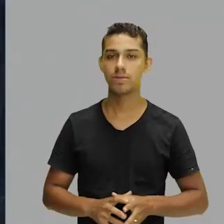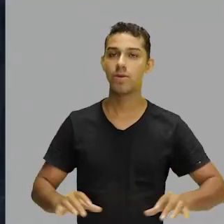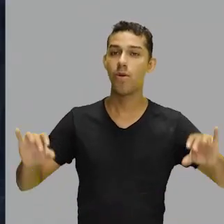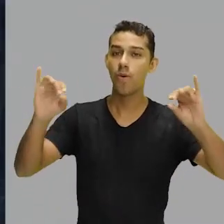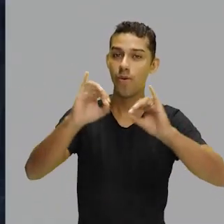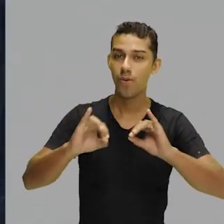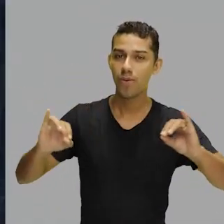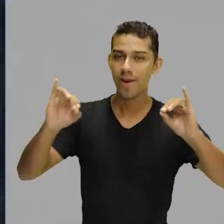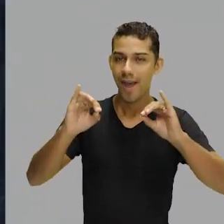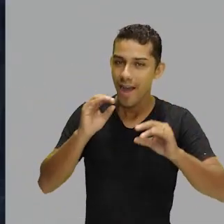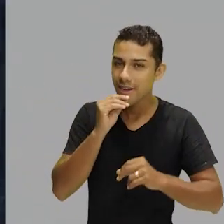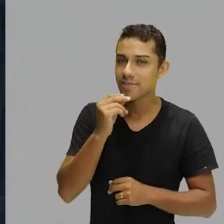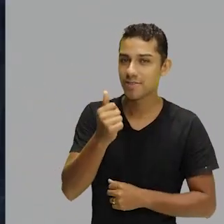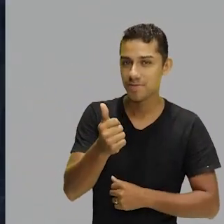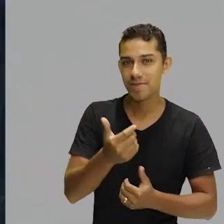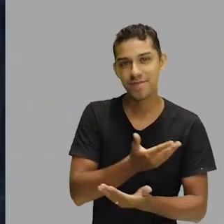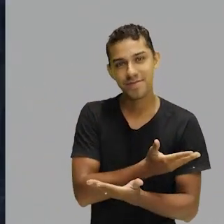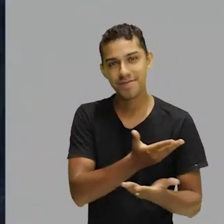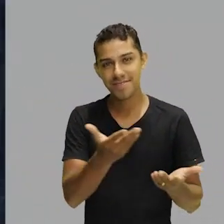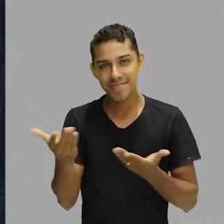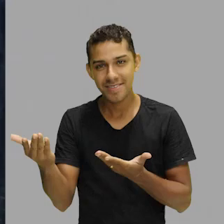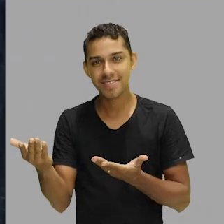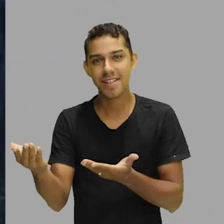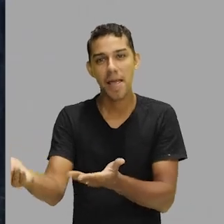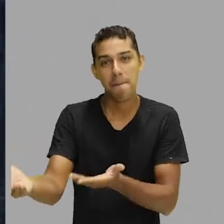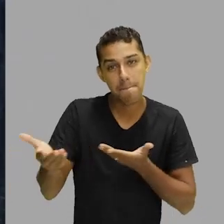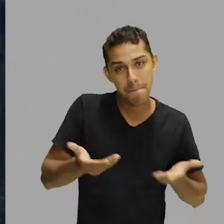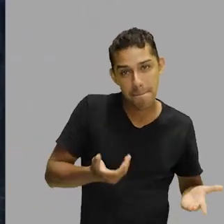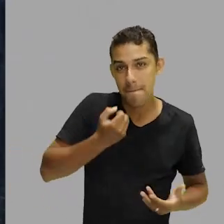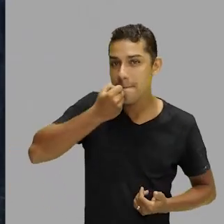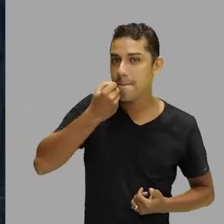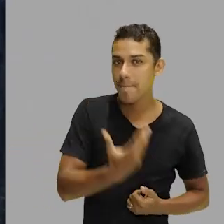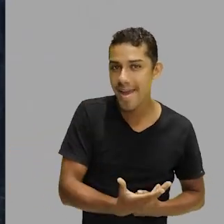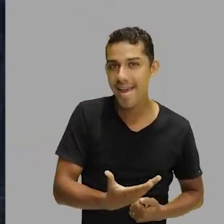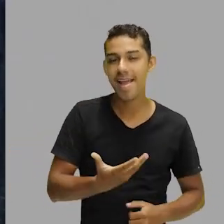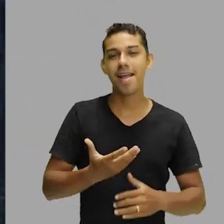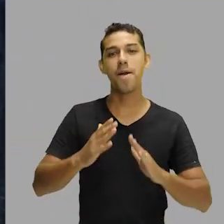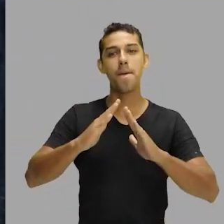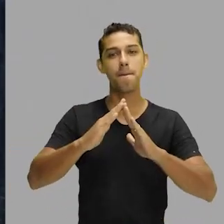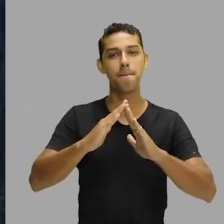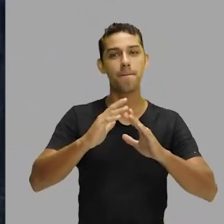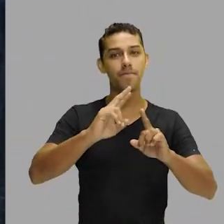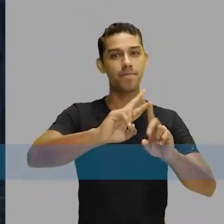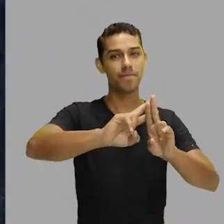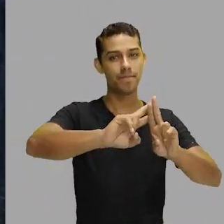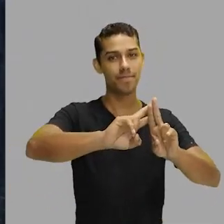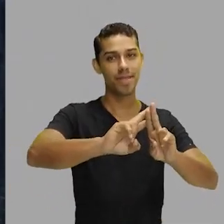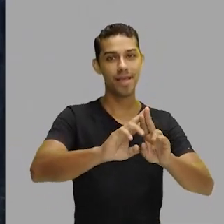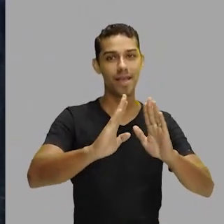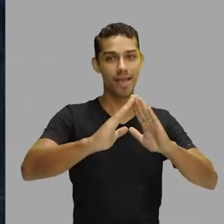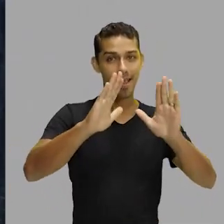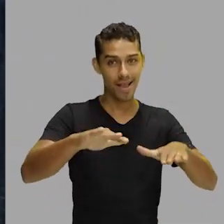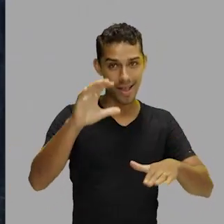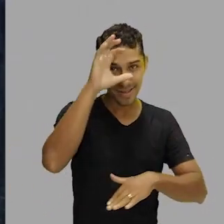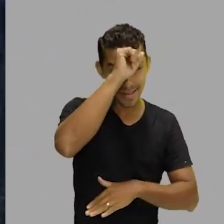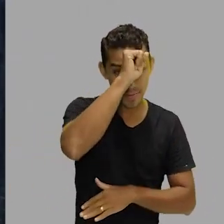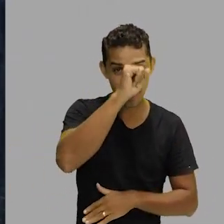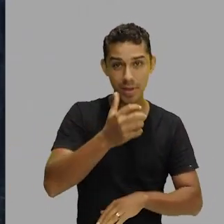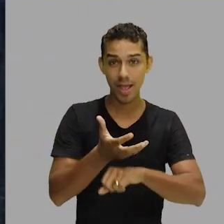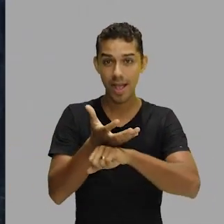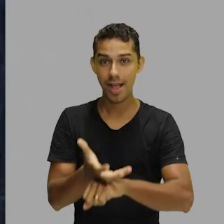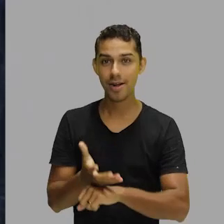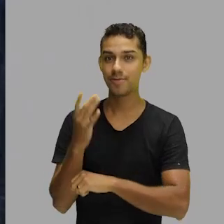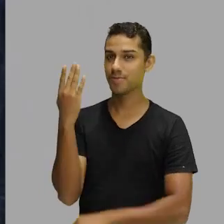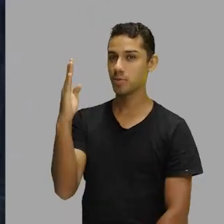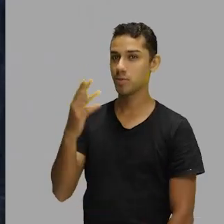galera, tudo bem com vocês? Sejam bem-vindos a mais um Fica em Casa Aprendendo, mais uma aula de Biologia. Para quem não me conhece, eu sou o professor Celso Ramos. E